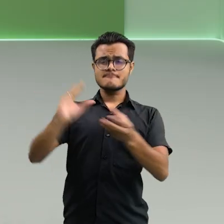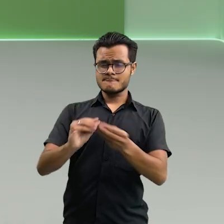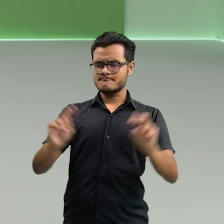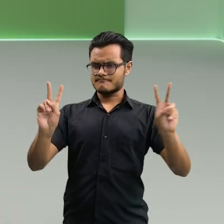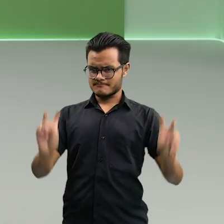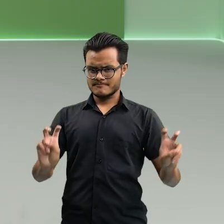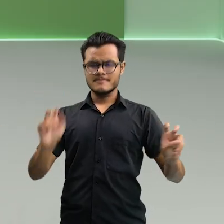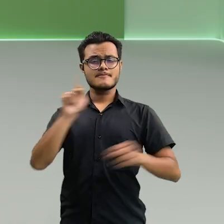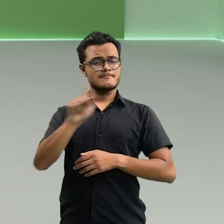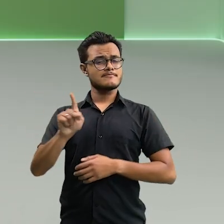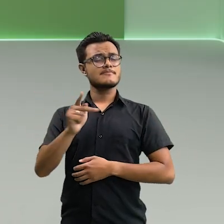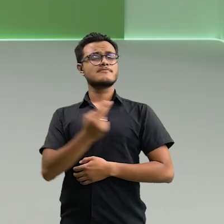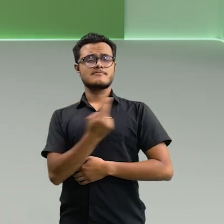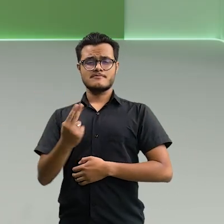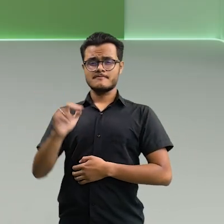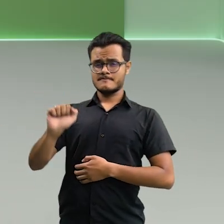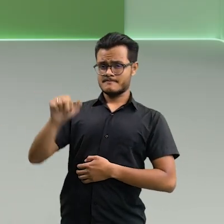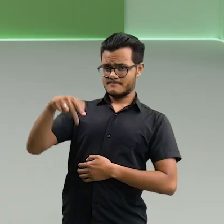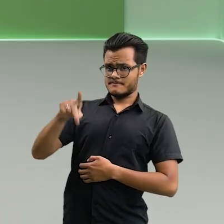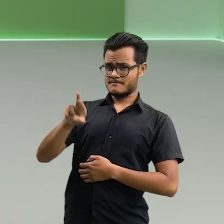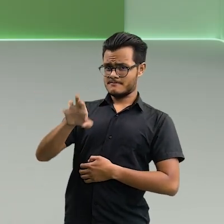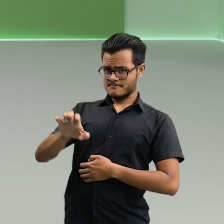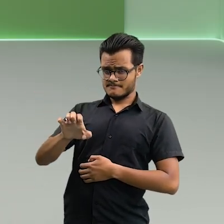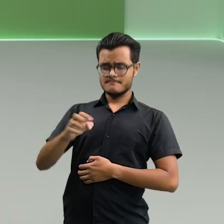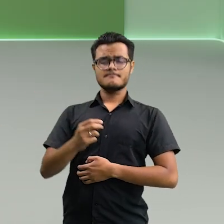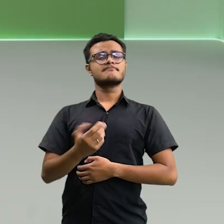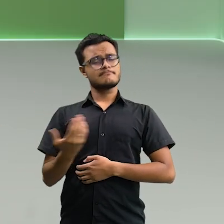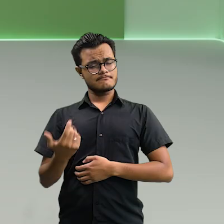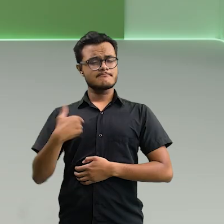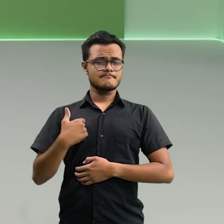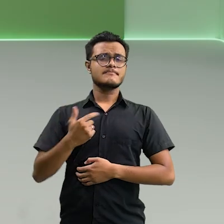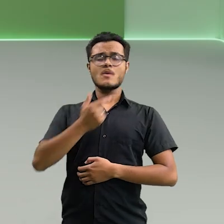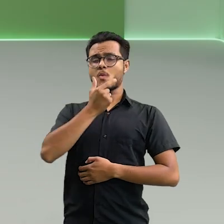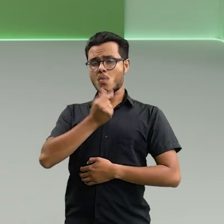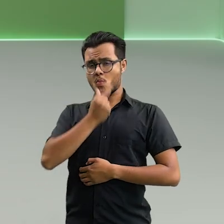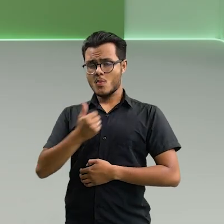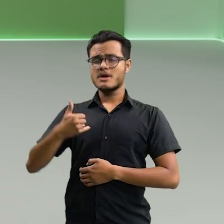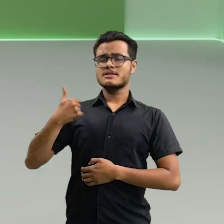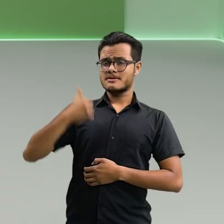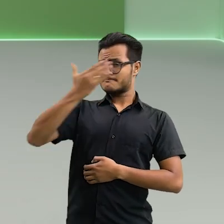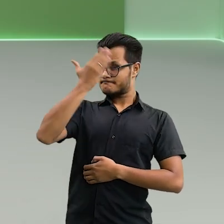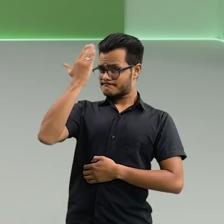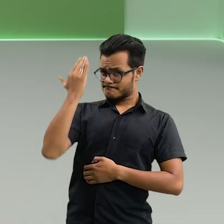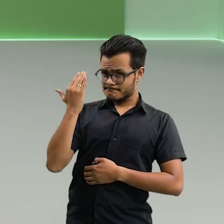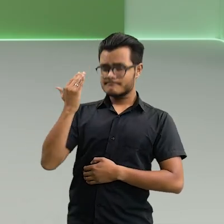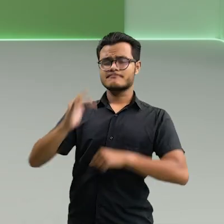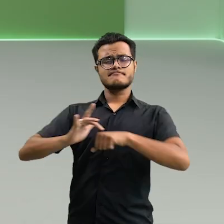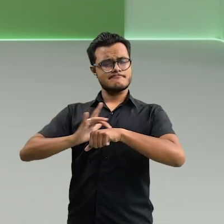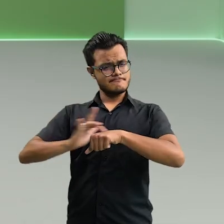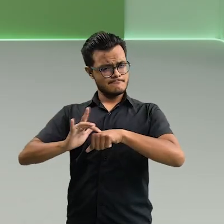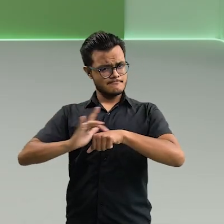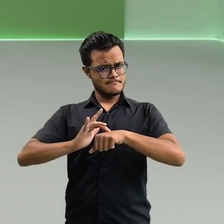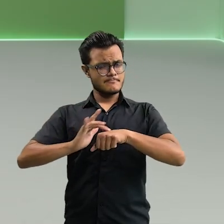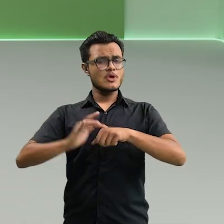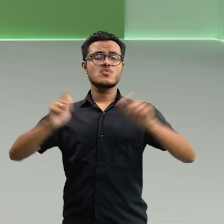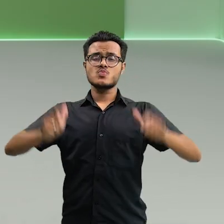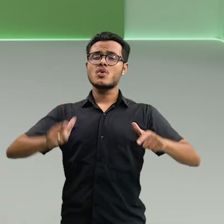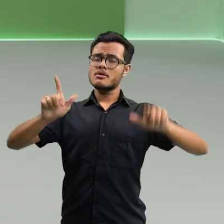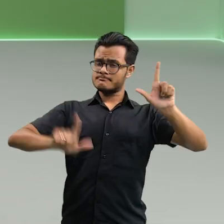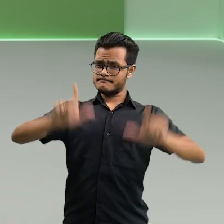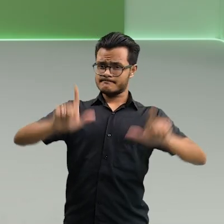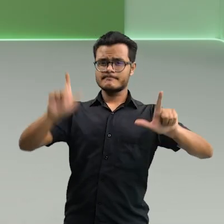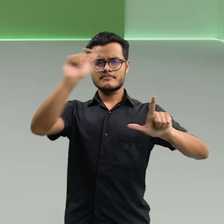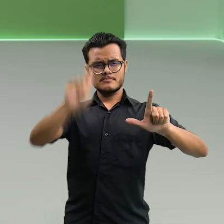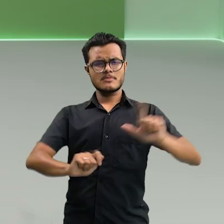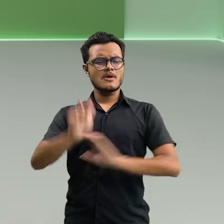Eu sou o professor André, eu sou do sexo masculino, tenho cabelos pretos, uso roupa preta e estamos em um estúdio de TV para fazer